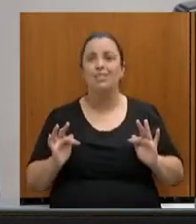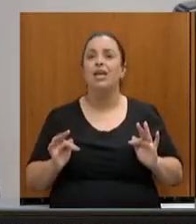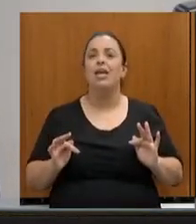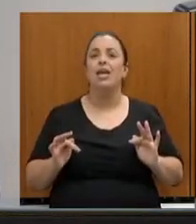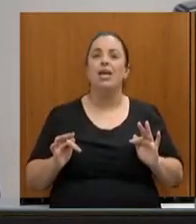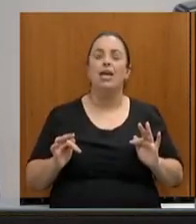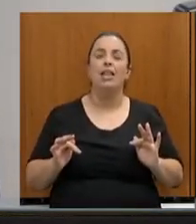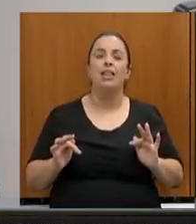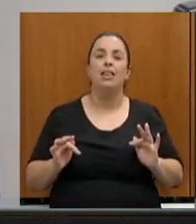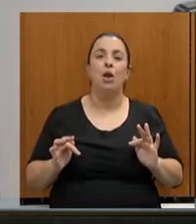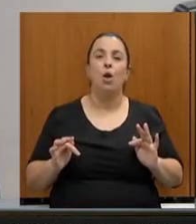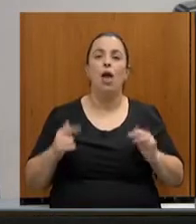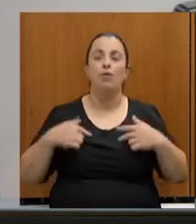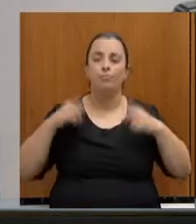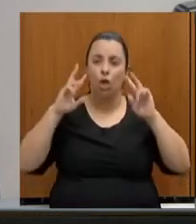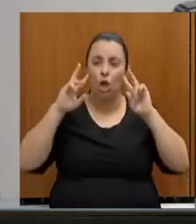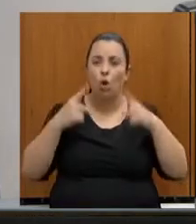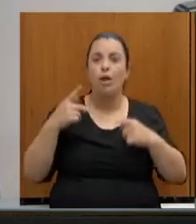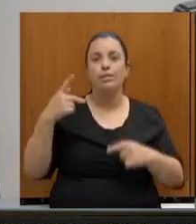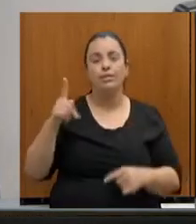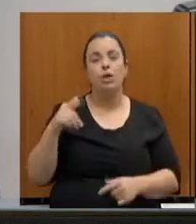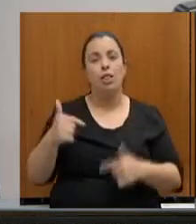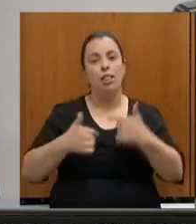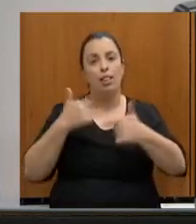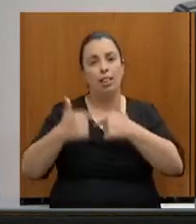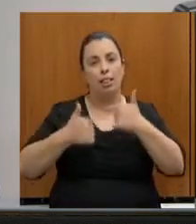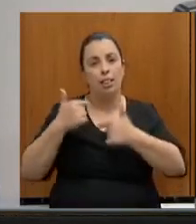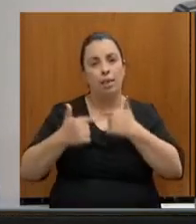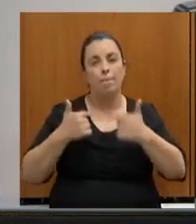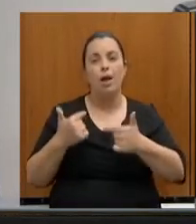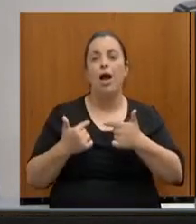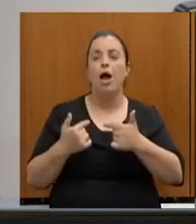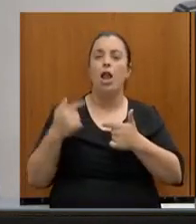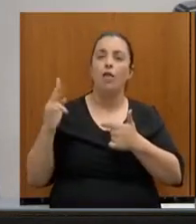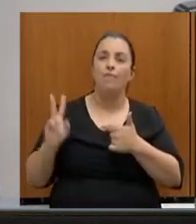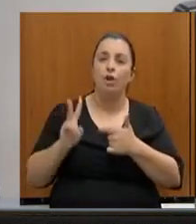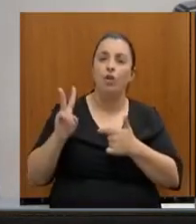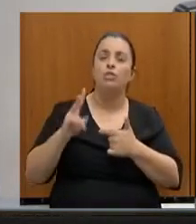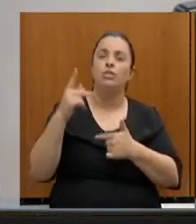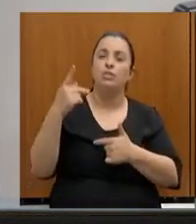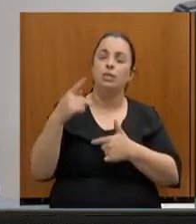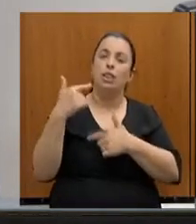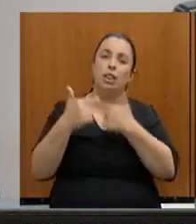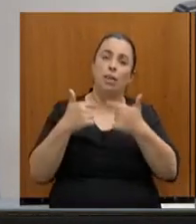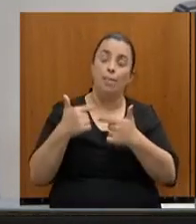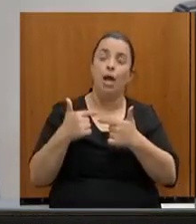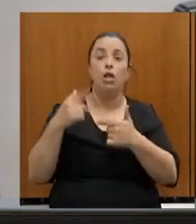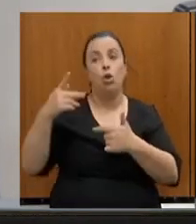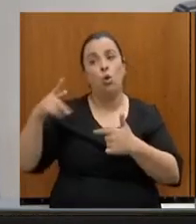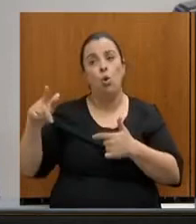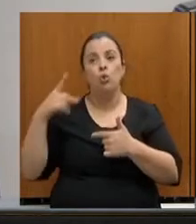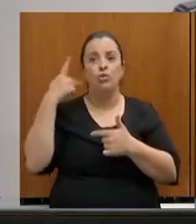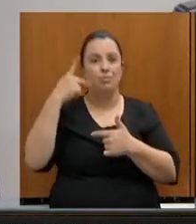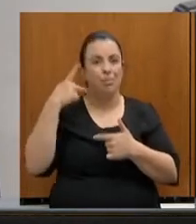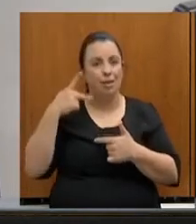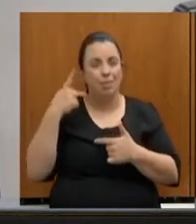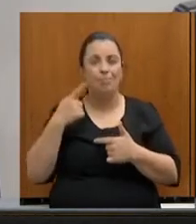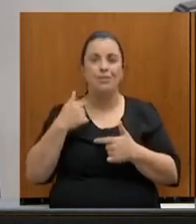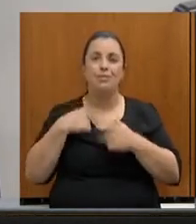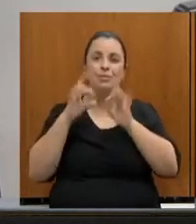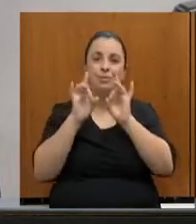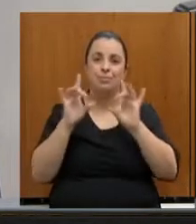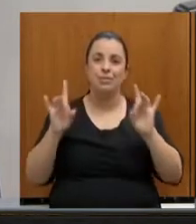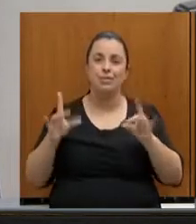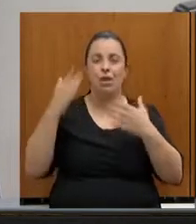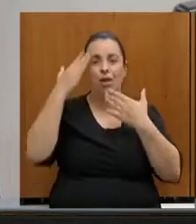comissão reconhecimento pelo seu trabalho pela valorização dos trabalhos dos parlamentares Eu tenho um agradecimento especial